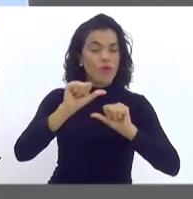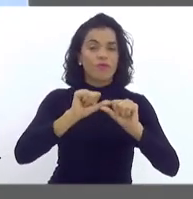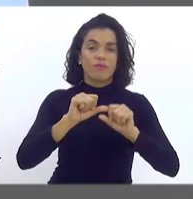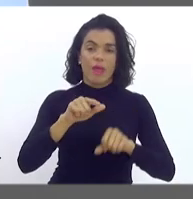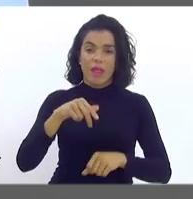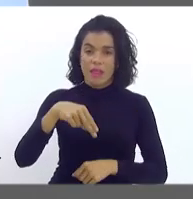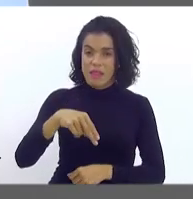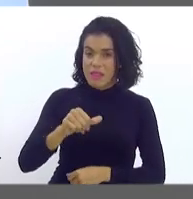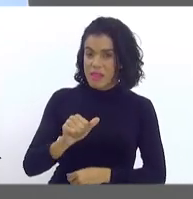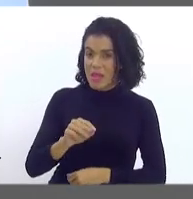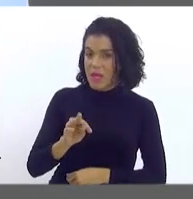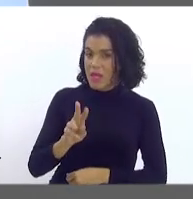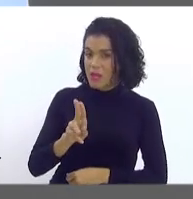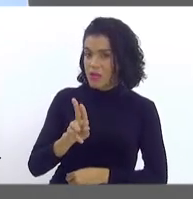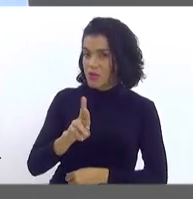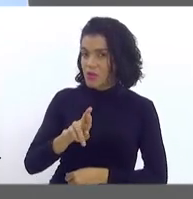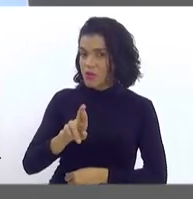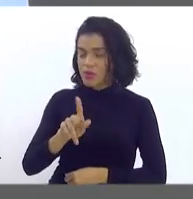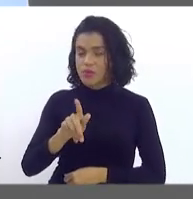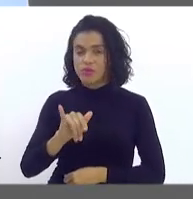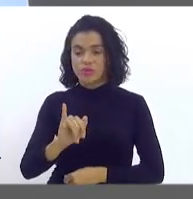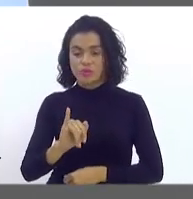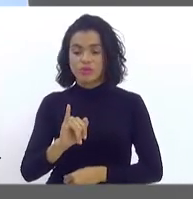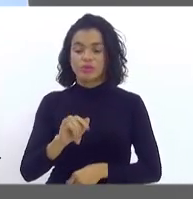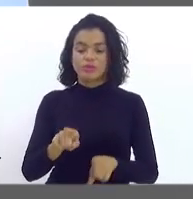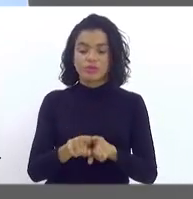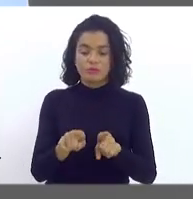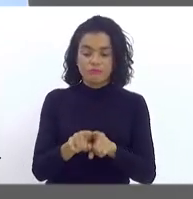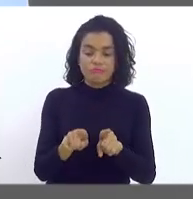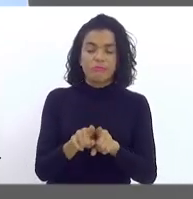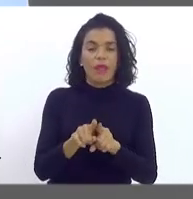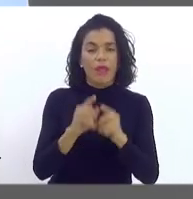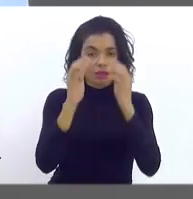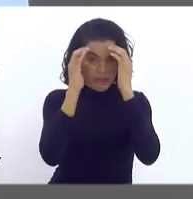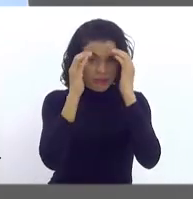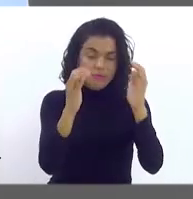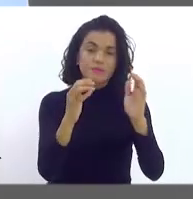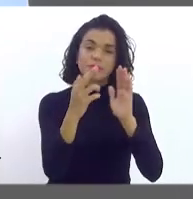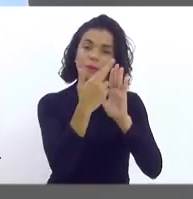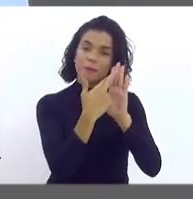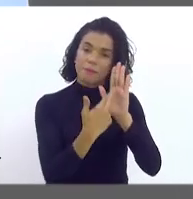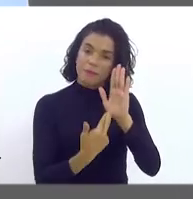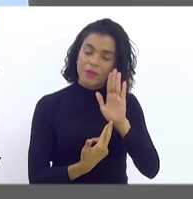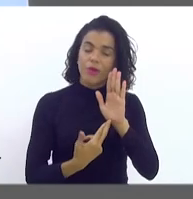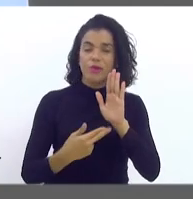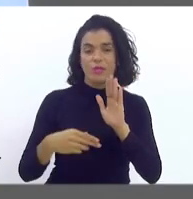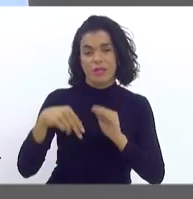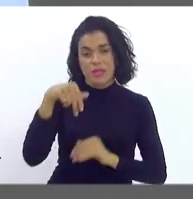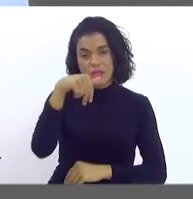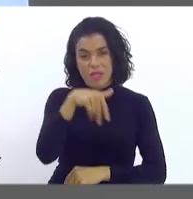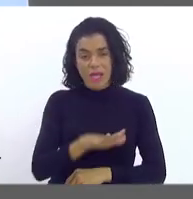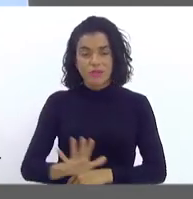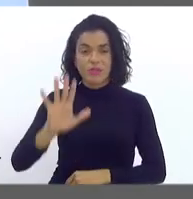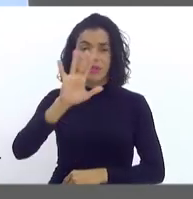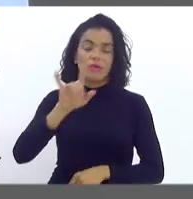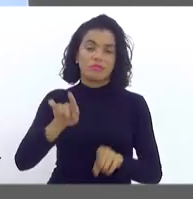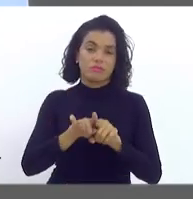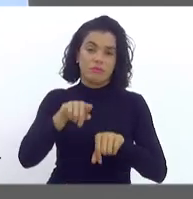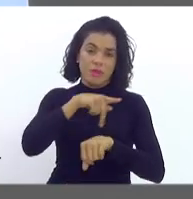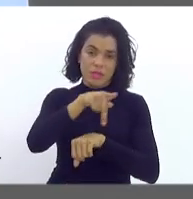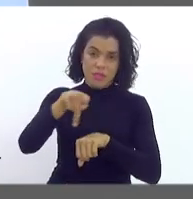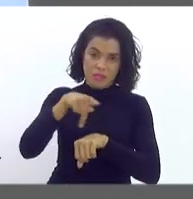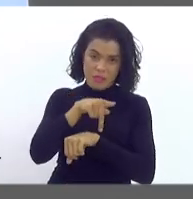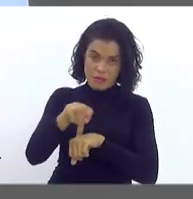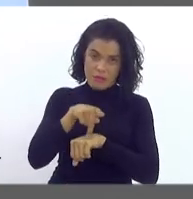Natos implantou, e inovações... atendendo a padrões nacionais e internacionais. A preocupação com a